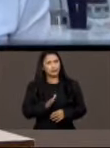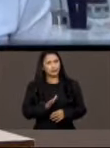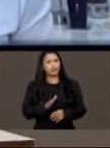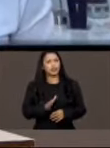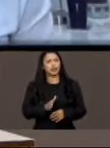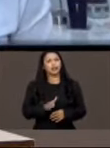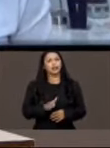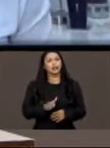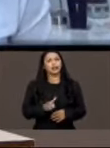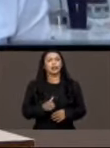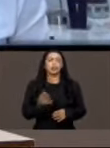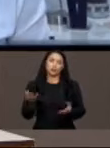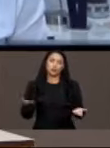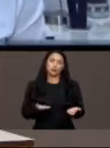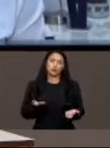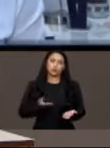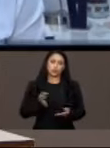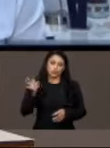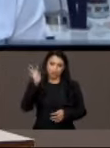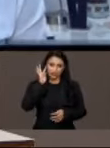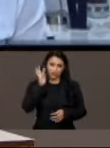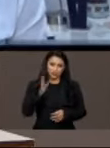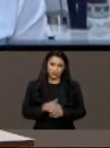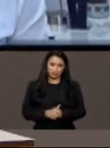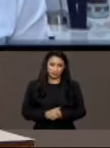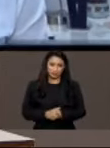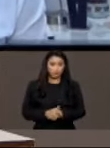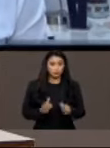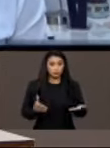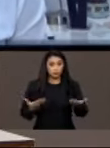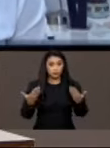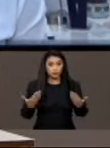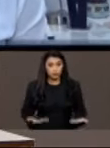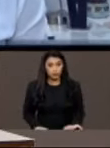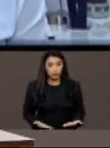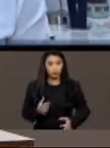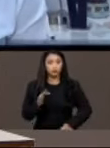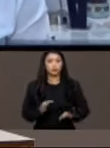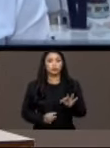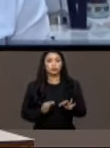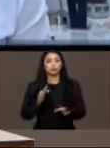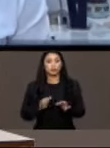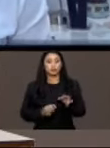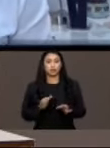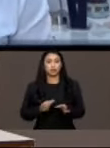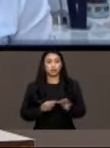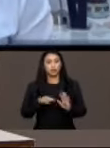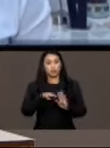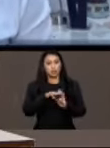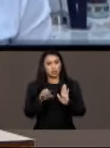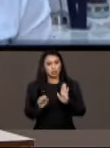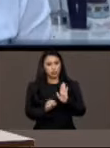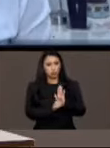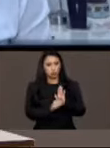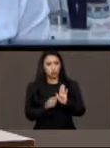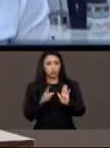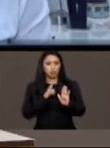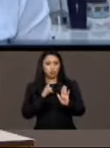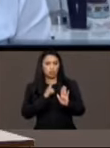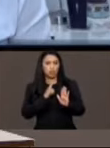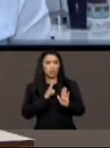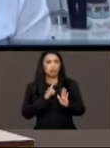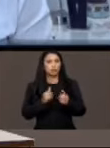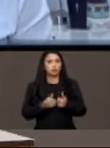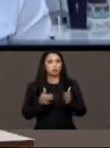da tarde desta quarta-feira. Pois é, Karina, a questão justamente do julgamento do referendo em mandado de segurança relativo à questão da instalação da